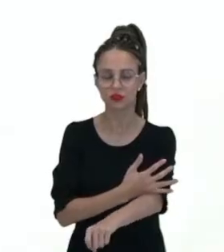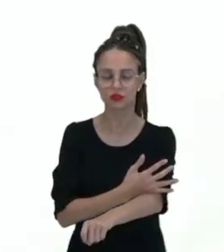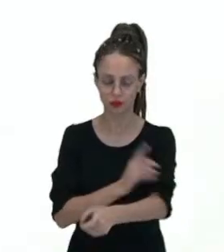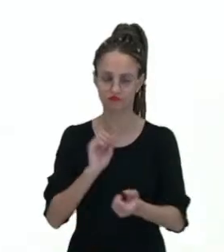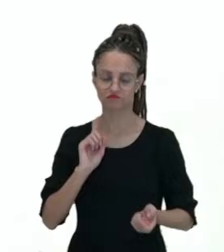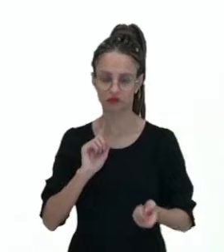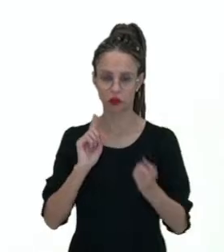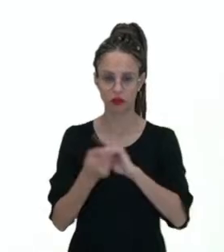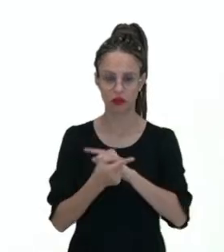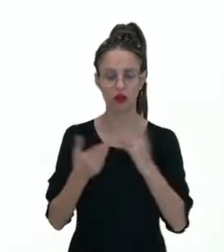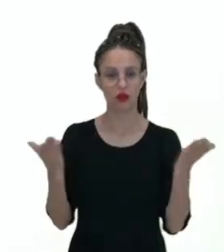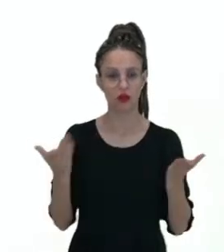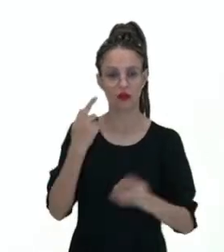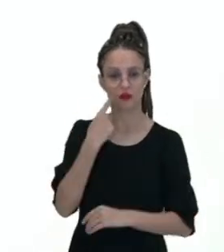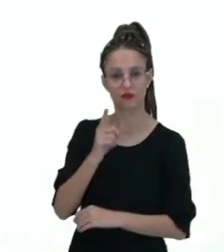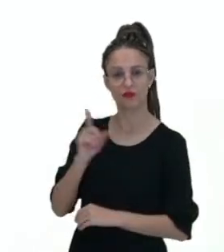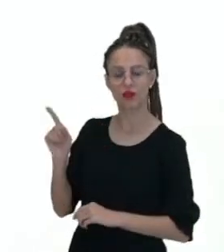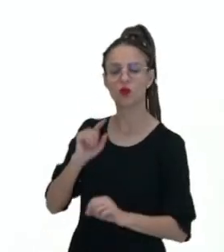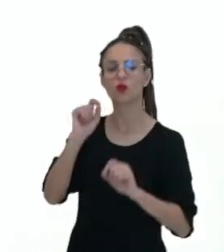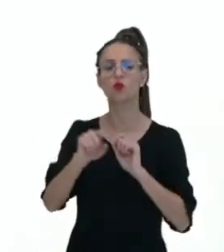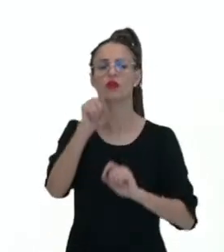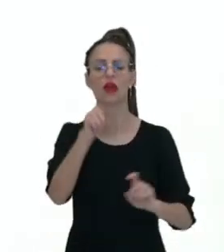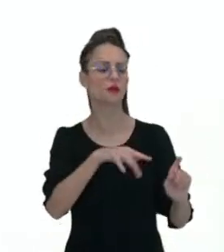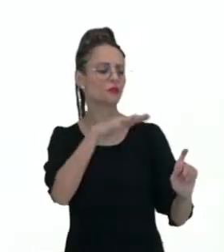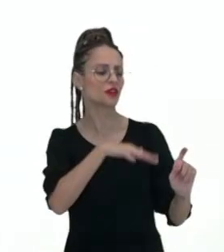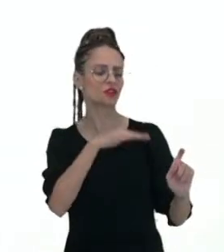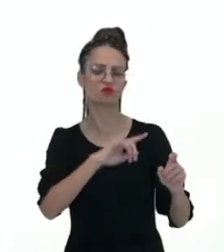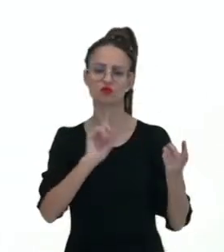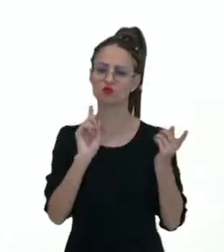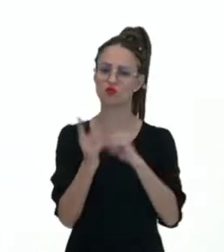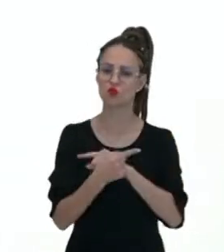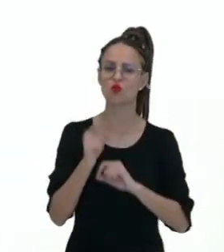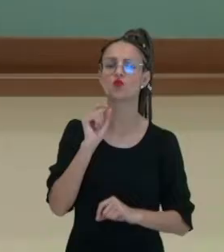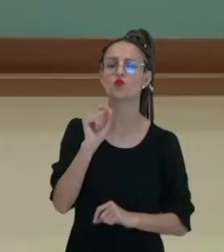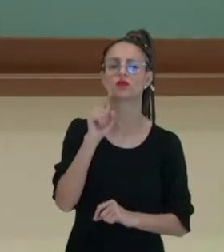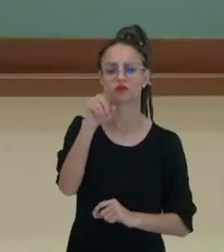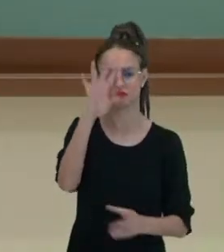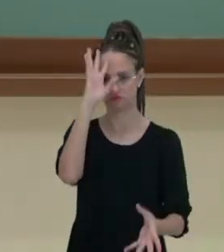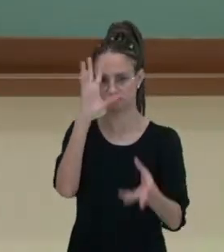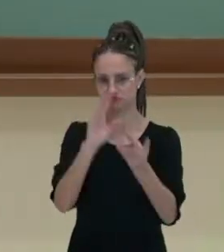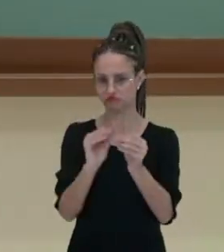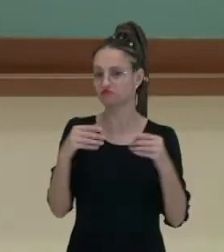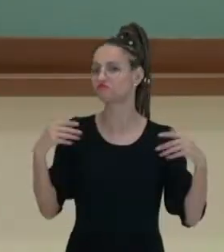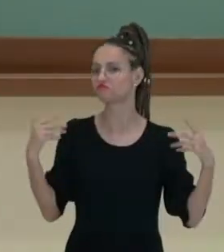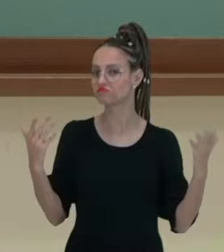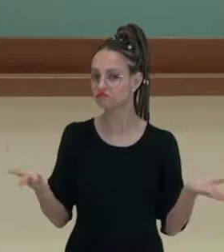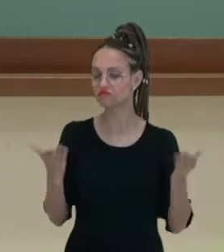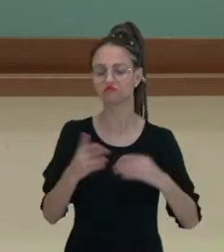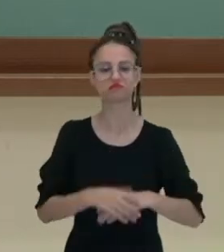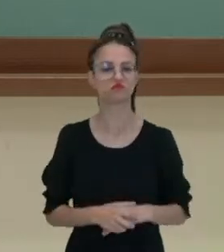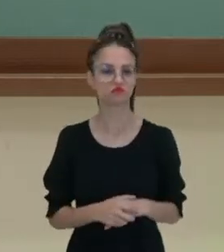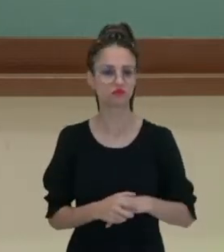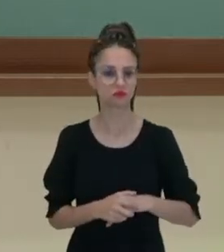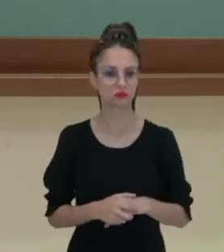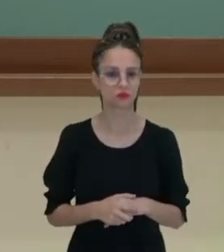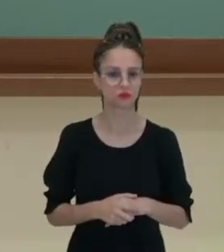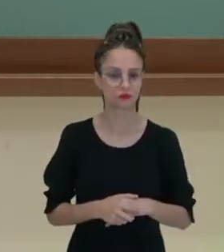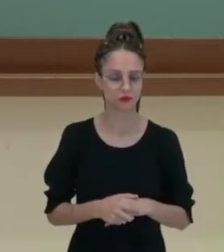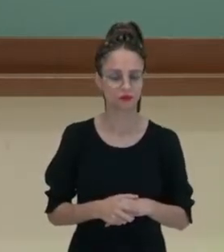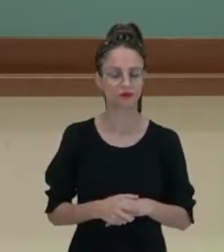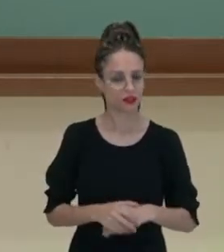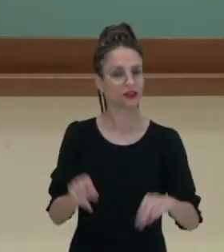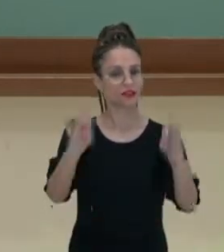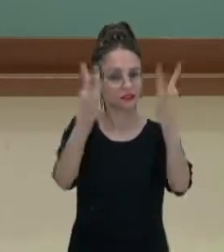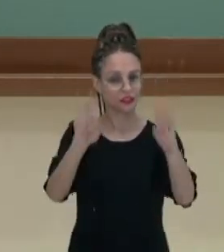Claude Monet, né? Então, o que é místico, o que é contraditório, o que você concluiu com isso? E para ficar dentro desse